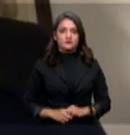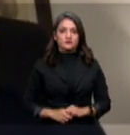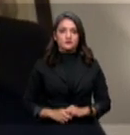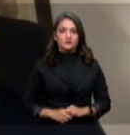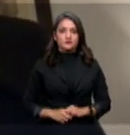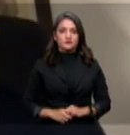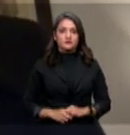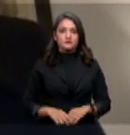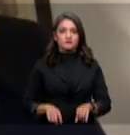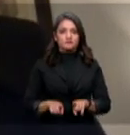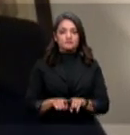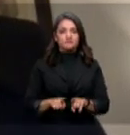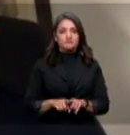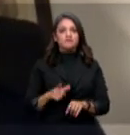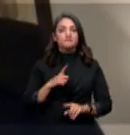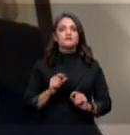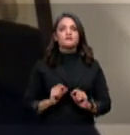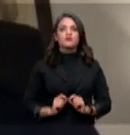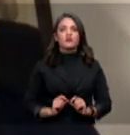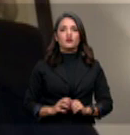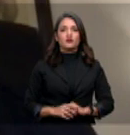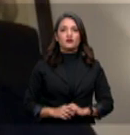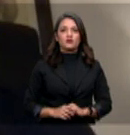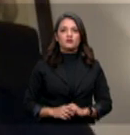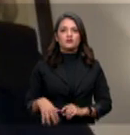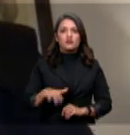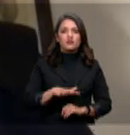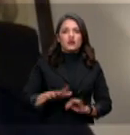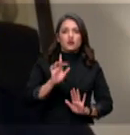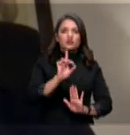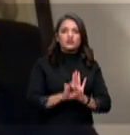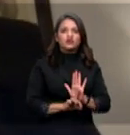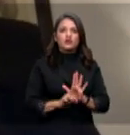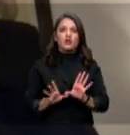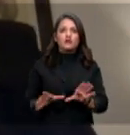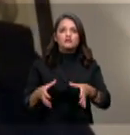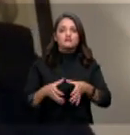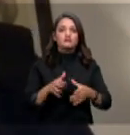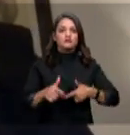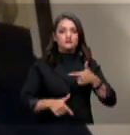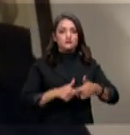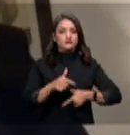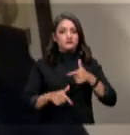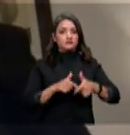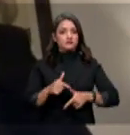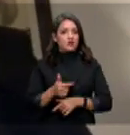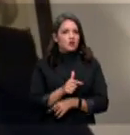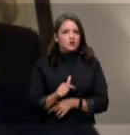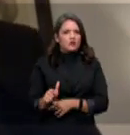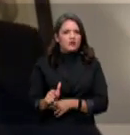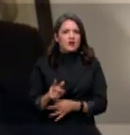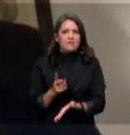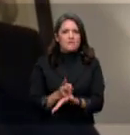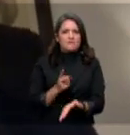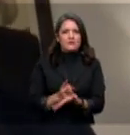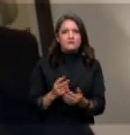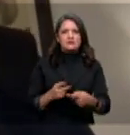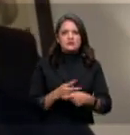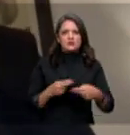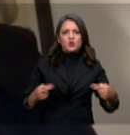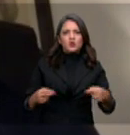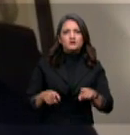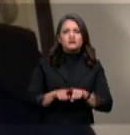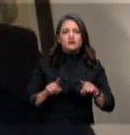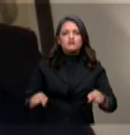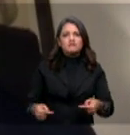o entendimento segundo o qual, no âmbito do direito coletivo do trabalho, não se verifica a mesma situação de